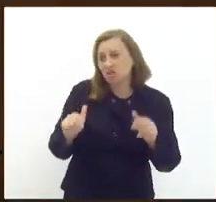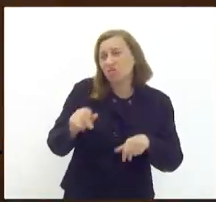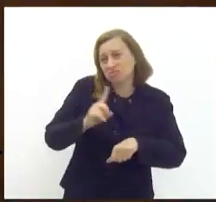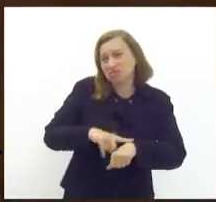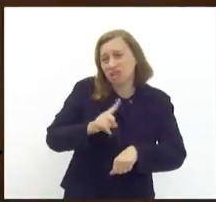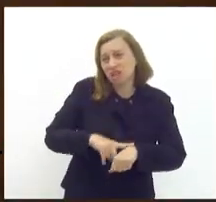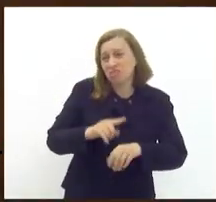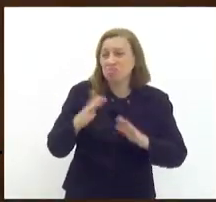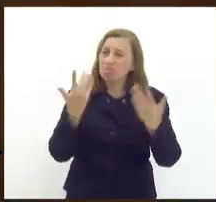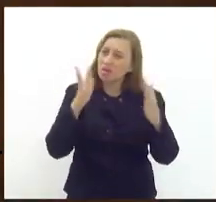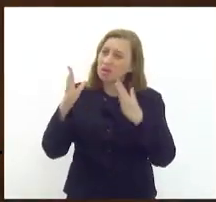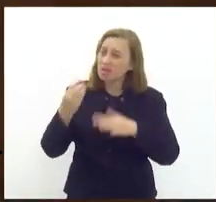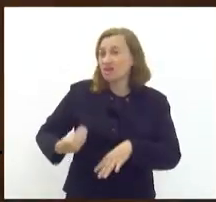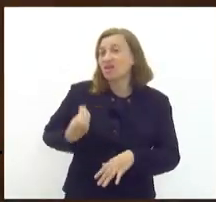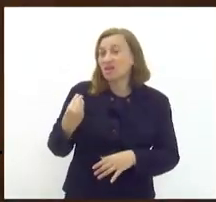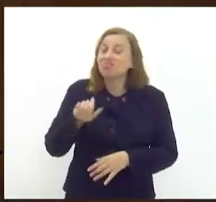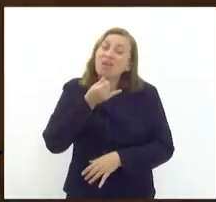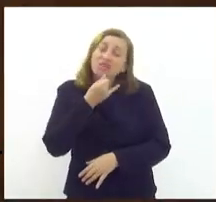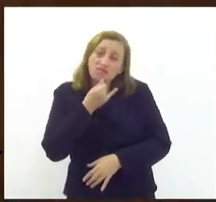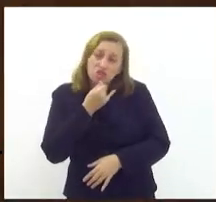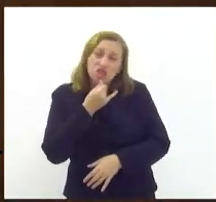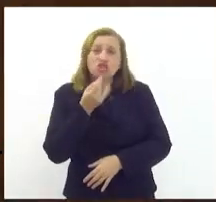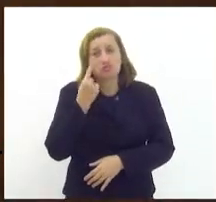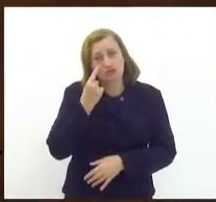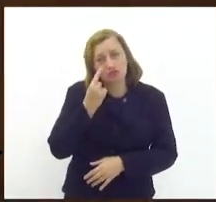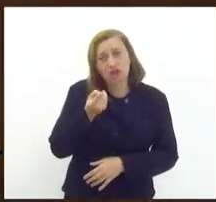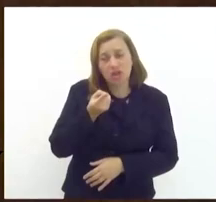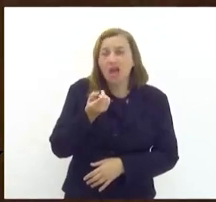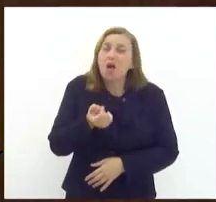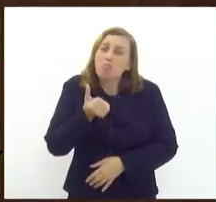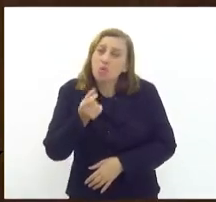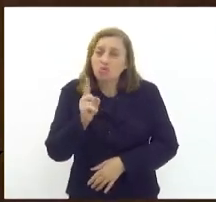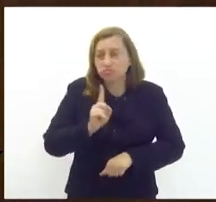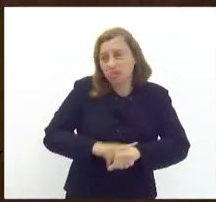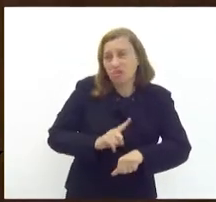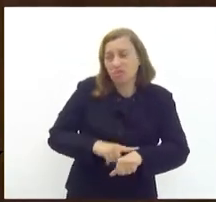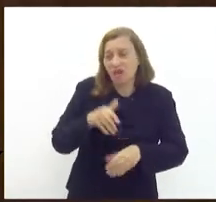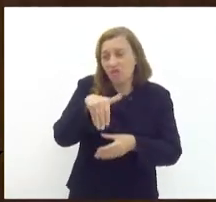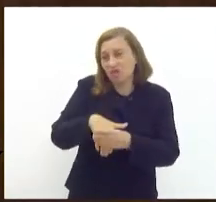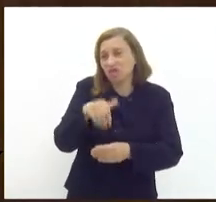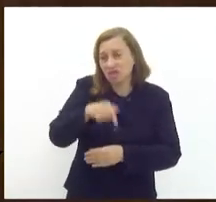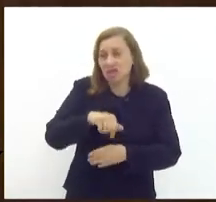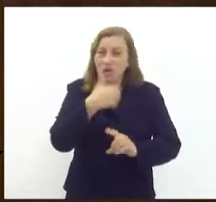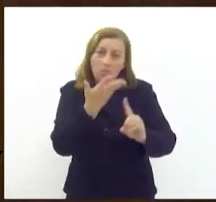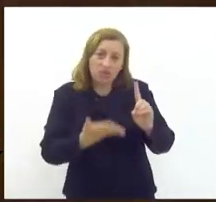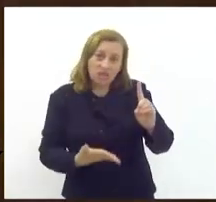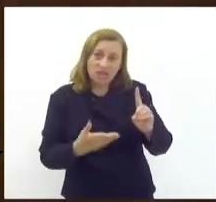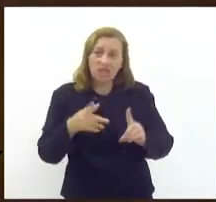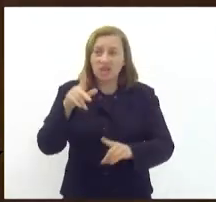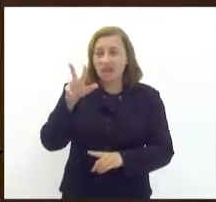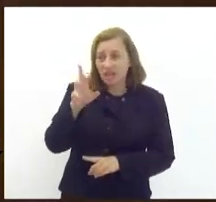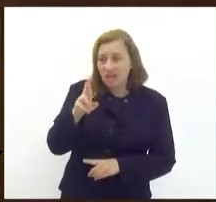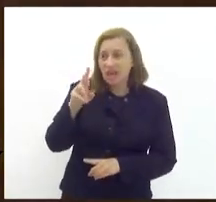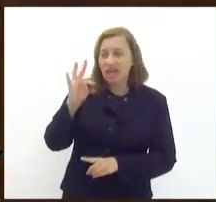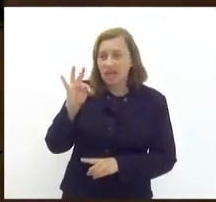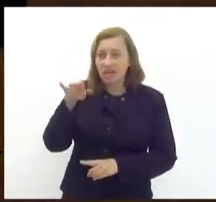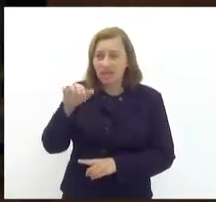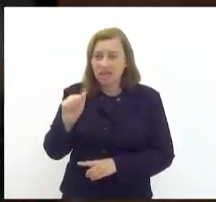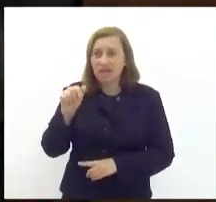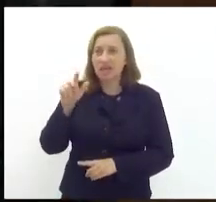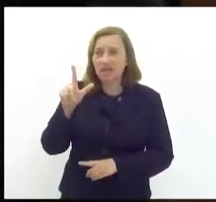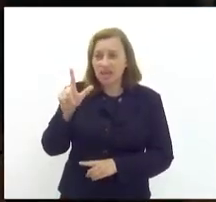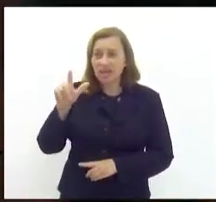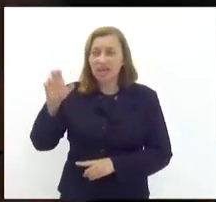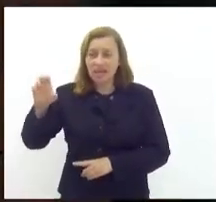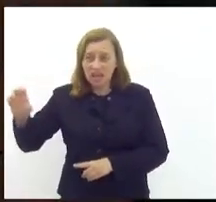a gente Celebra a vida e é triste ver há pouco tempo a gente estava votando aqui a homenagem a Rita Lee também teve voto contrário